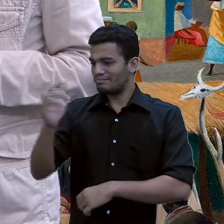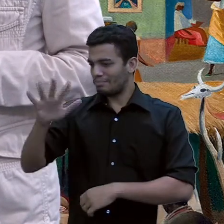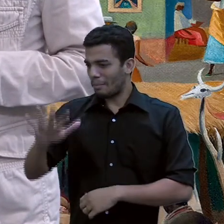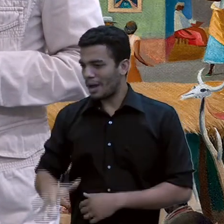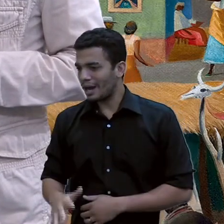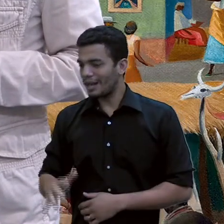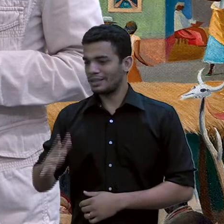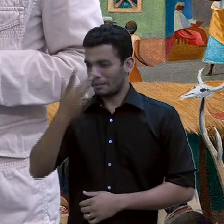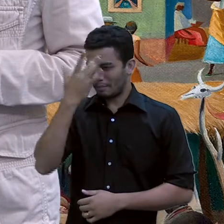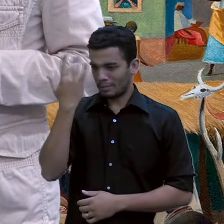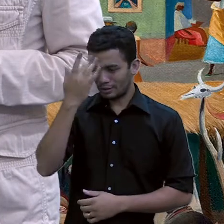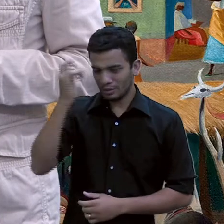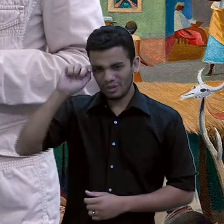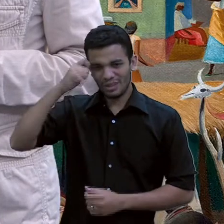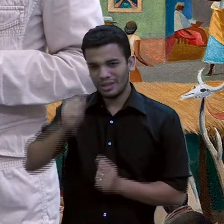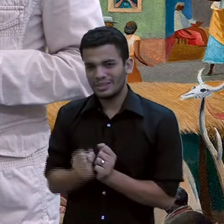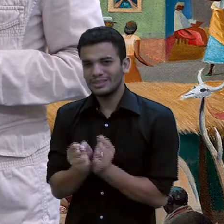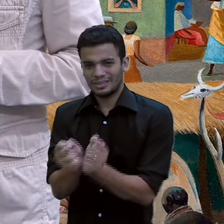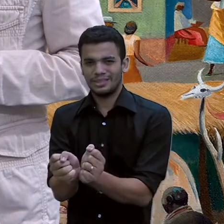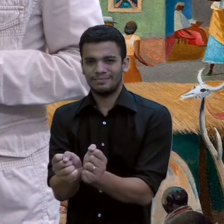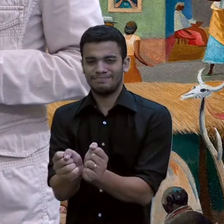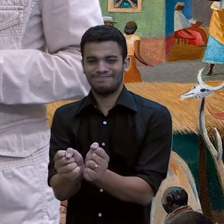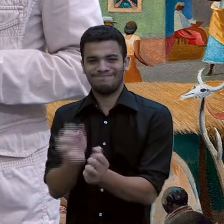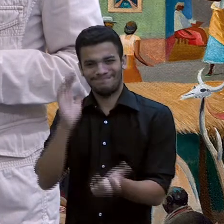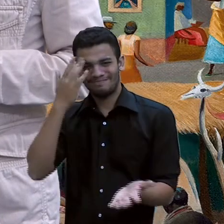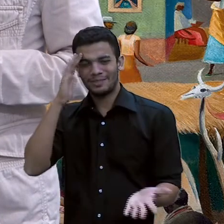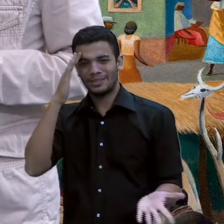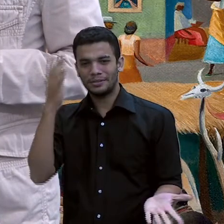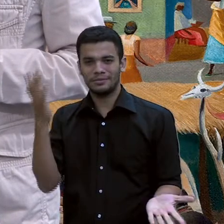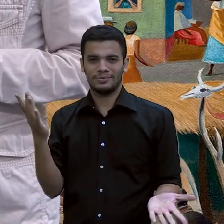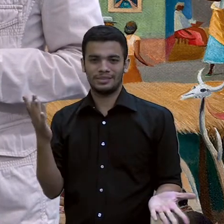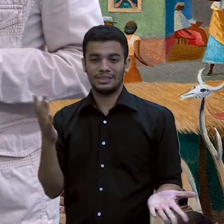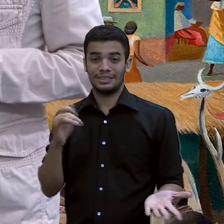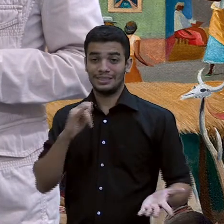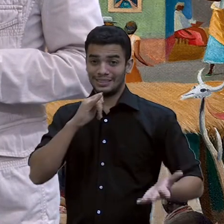uma luta. É algo para nós